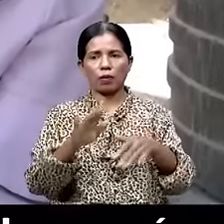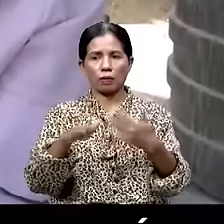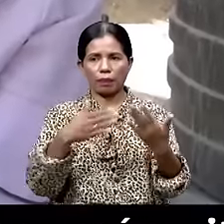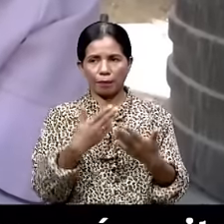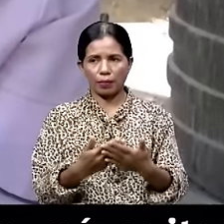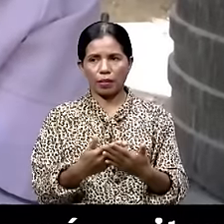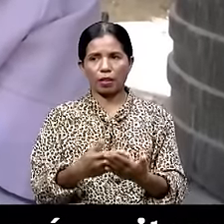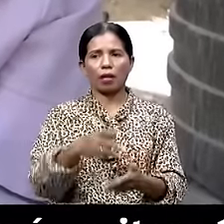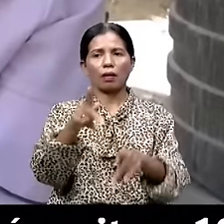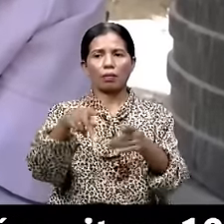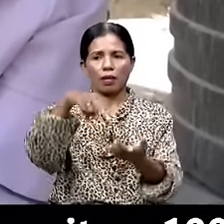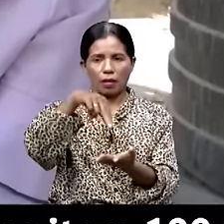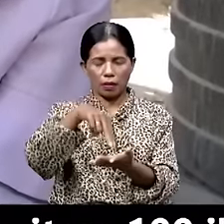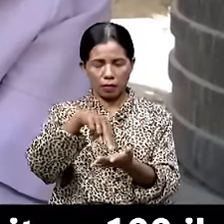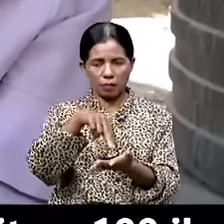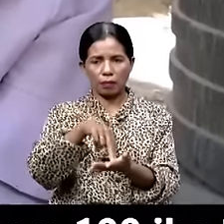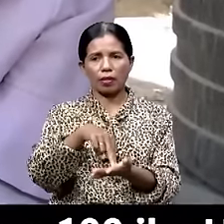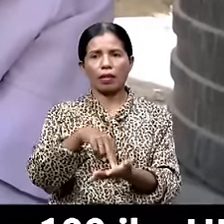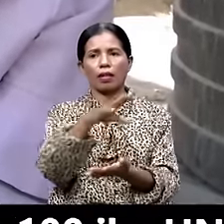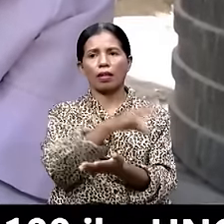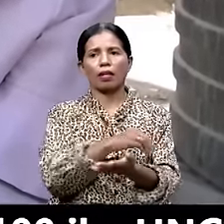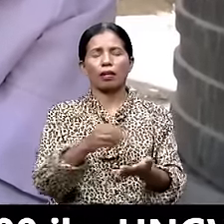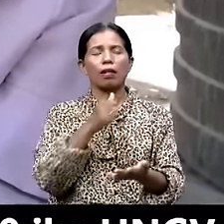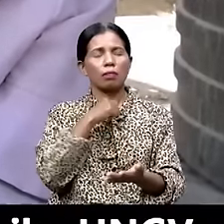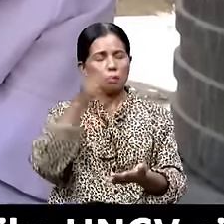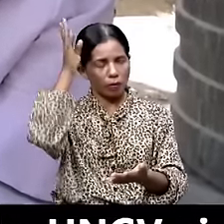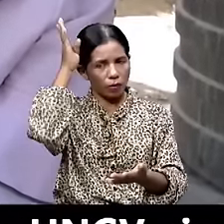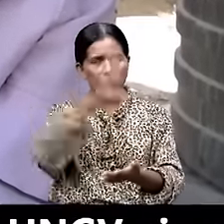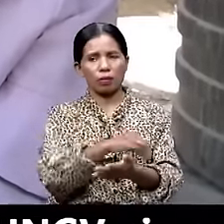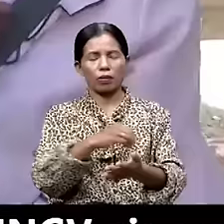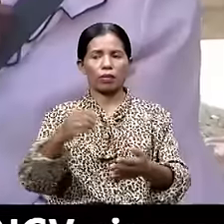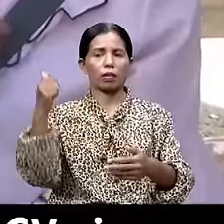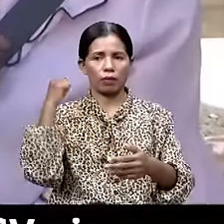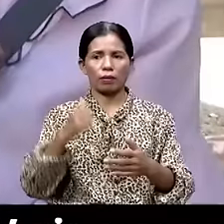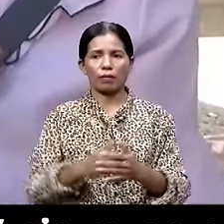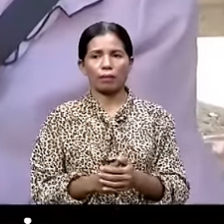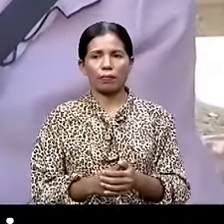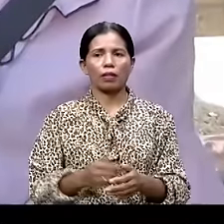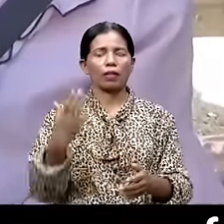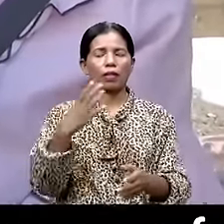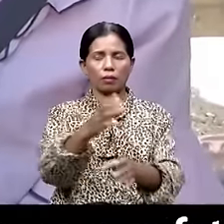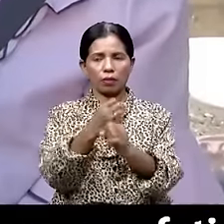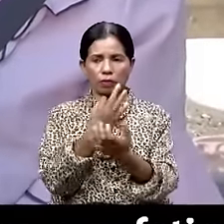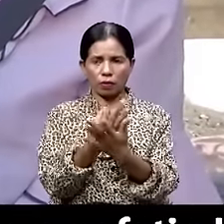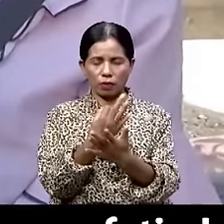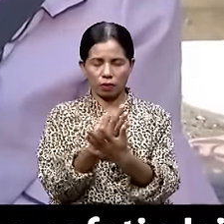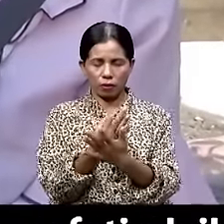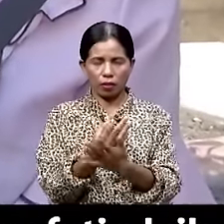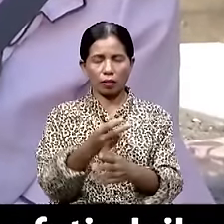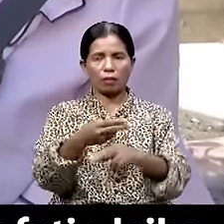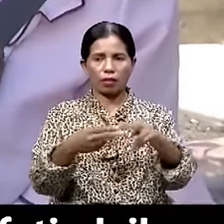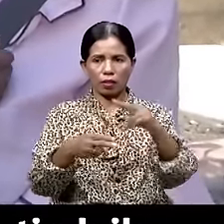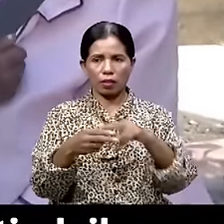maka hamrei kiha. Pobo kik maka hamrei kiha. Ambis ko am papa nia koto. Mukera sosan. Iha mine lima